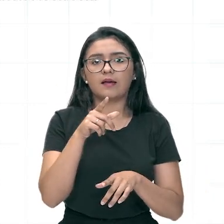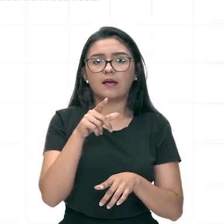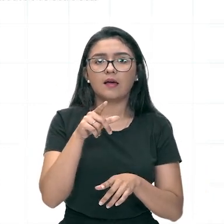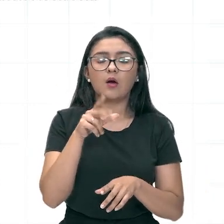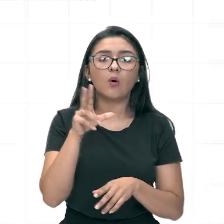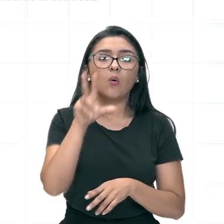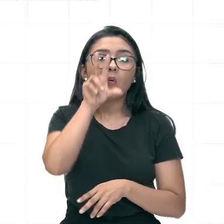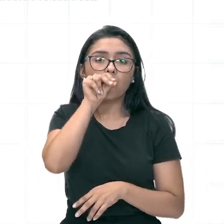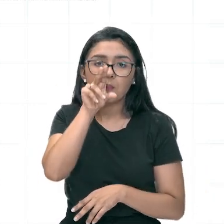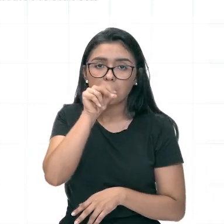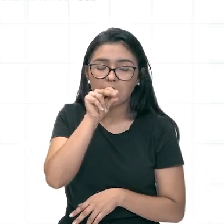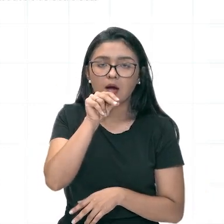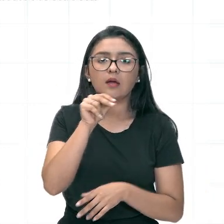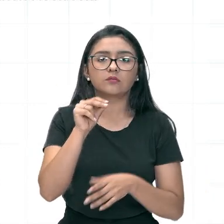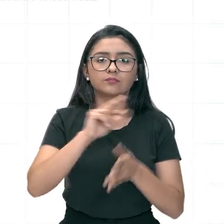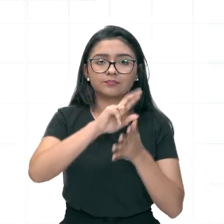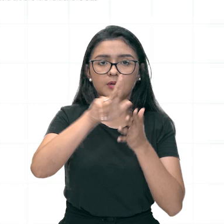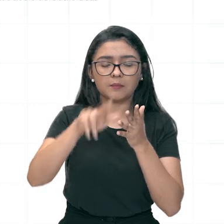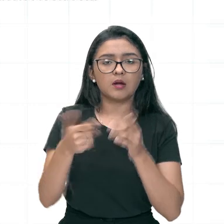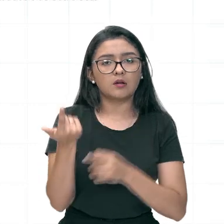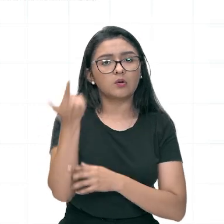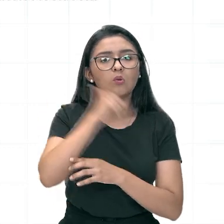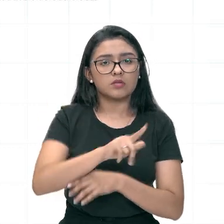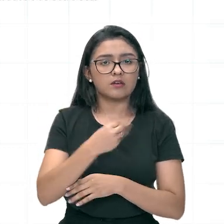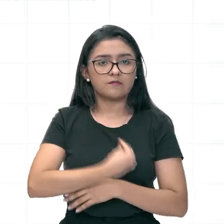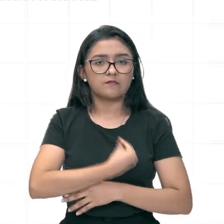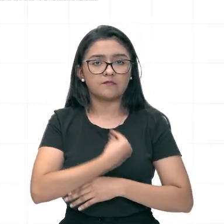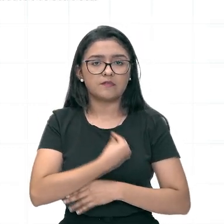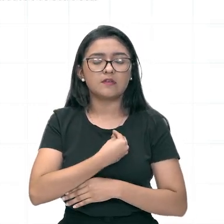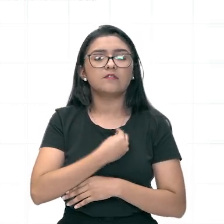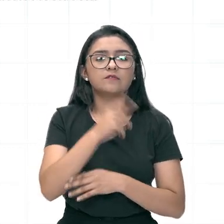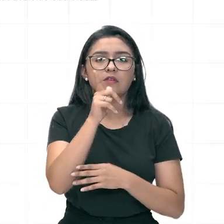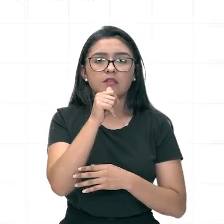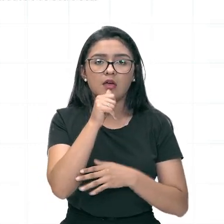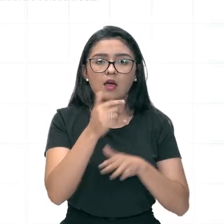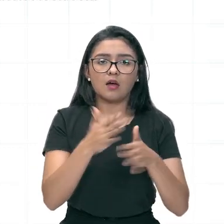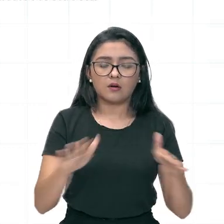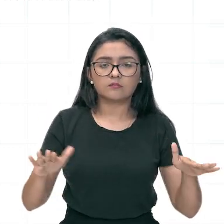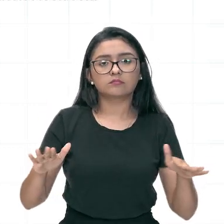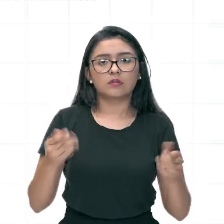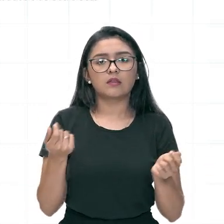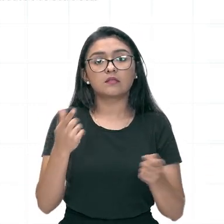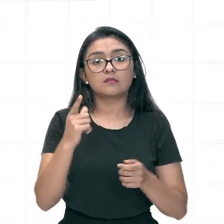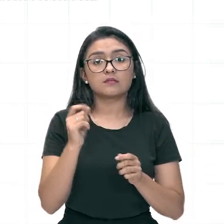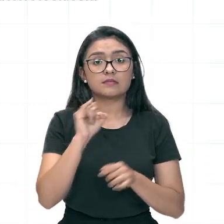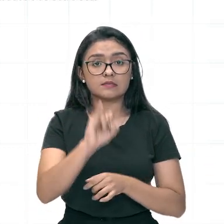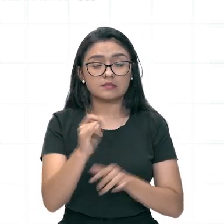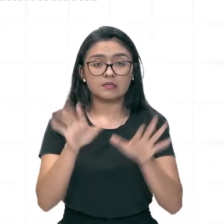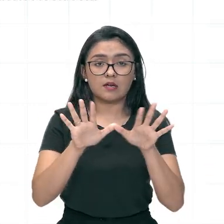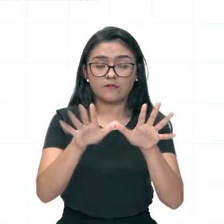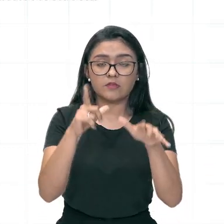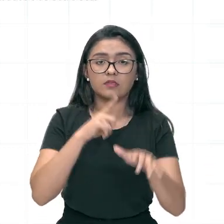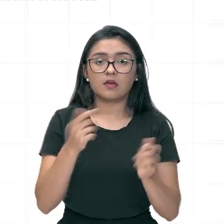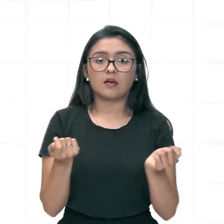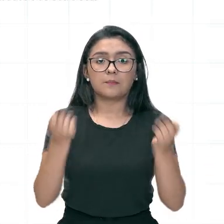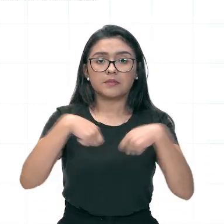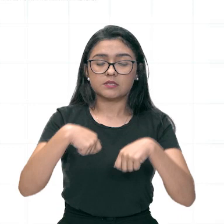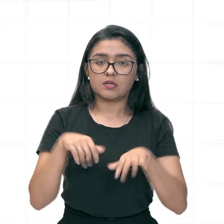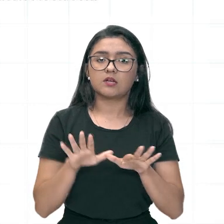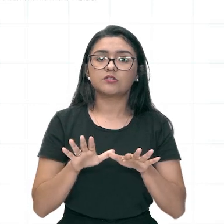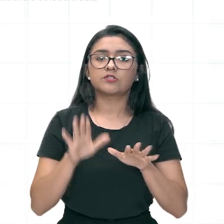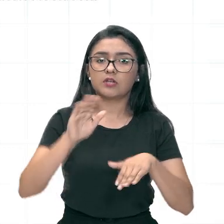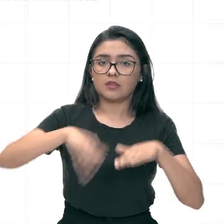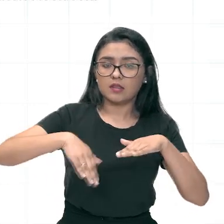né, o marreco, o cisne, eles conseguem nadar. Quando essas aves têm essa capacidade ali de nadar, eles